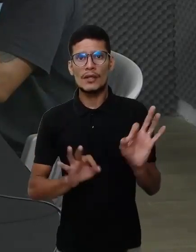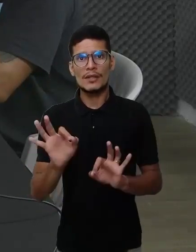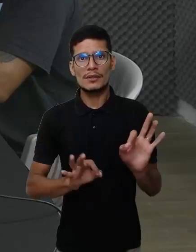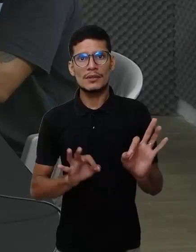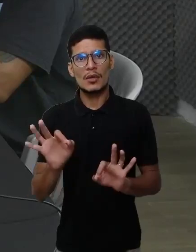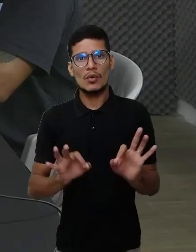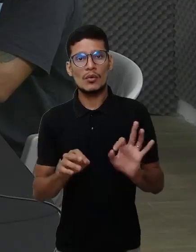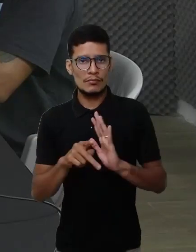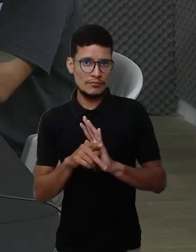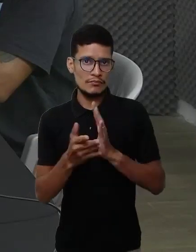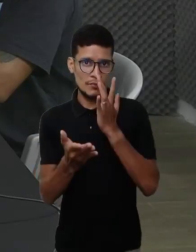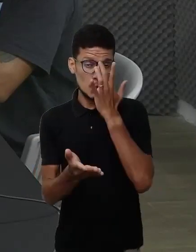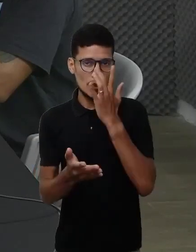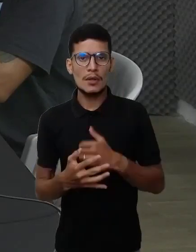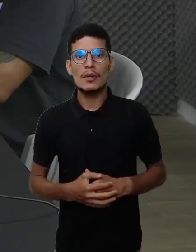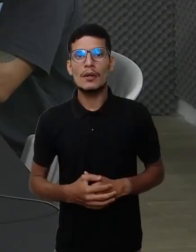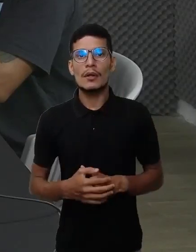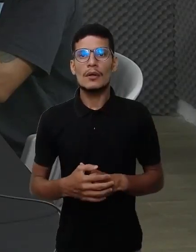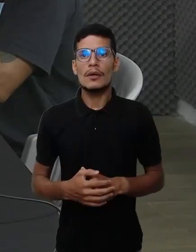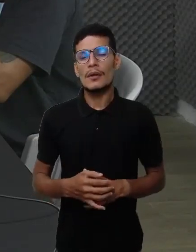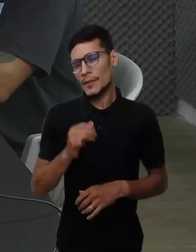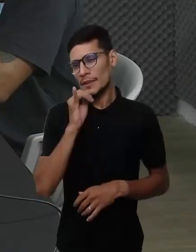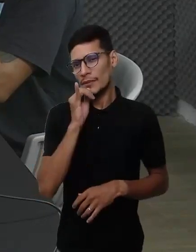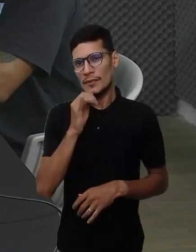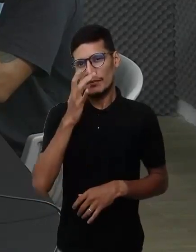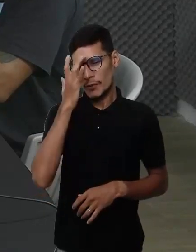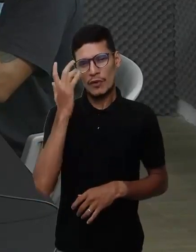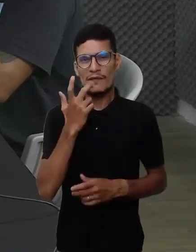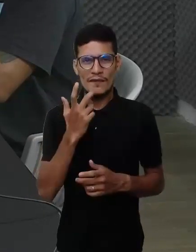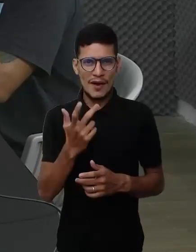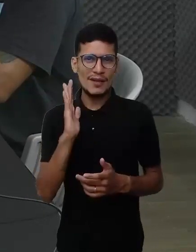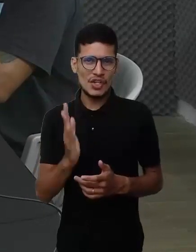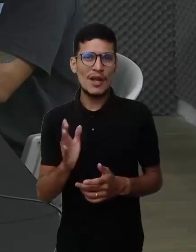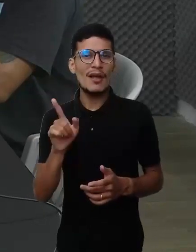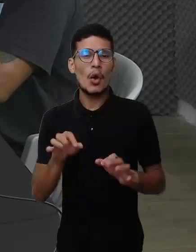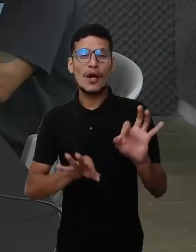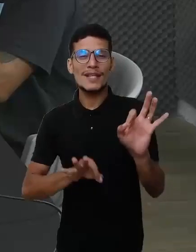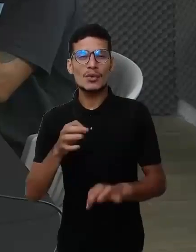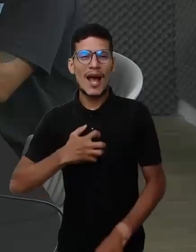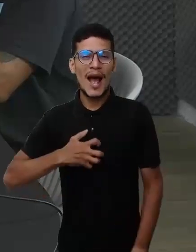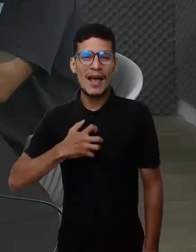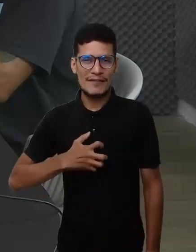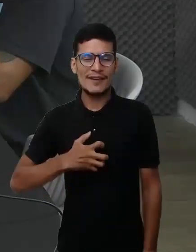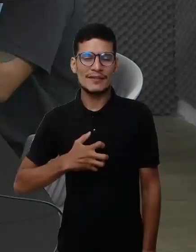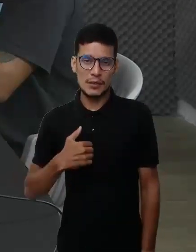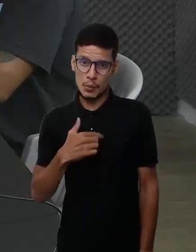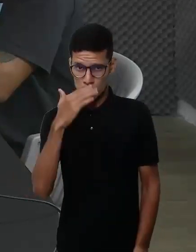eu boto muita fé no que o pessoal do Axé Pouco fala, né? A organização da raiva.